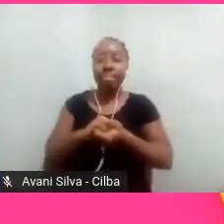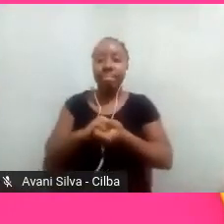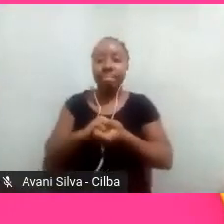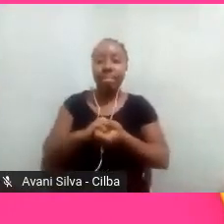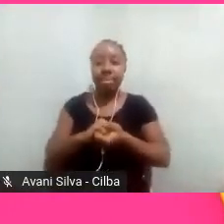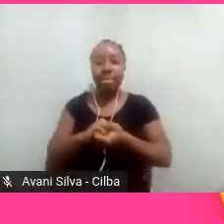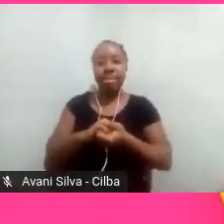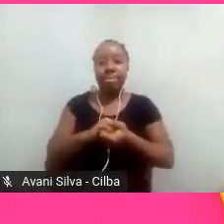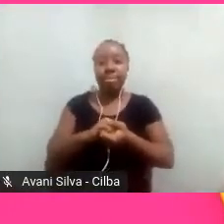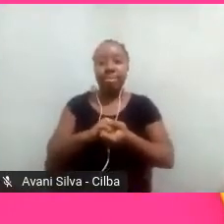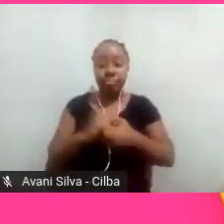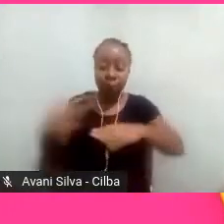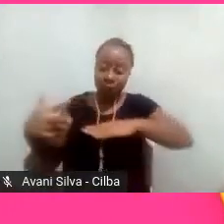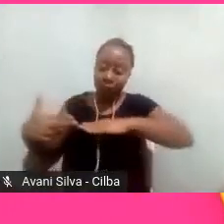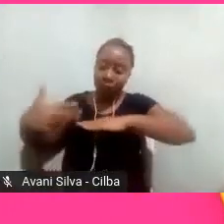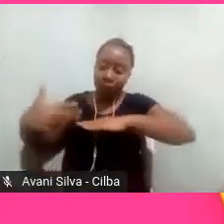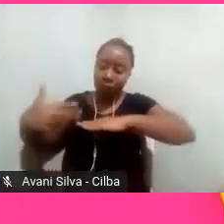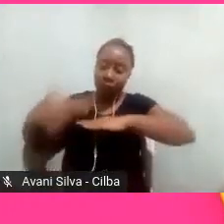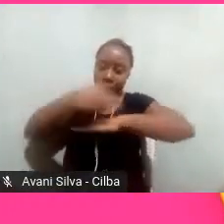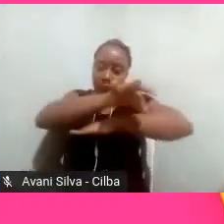Estou cortando aqui.